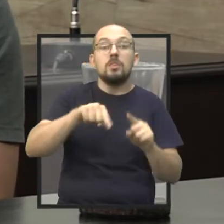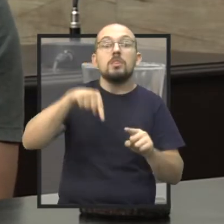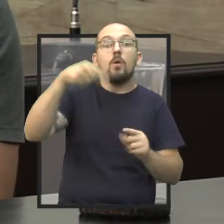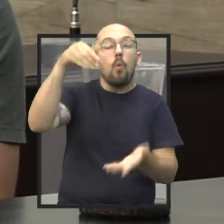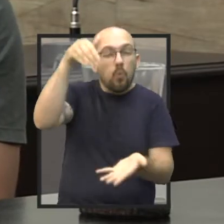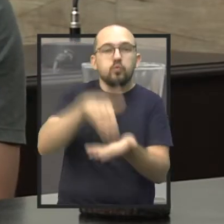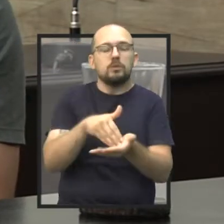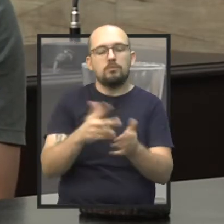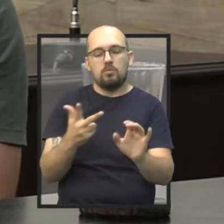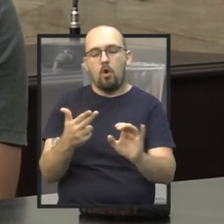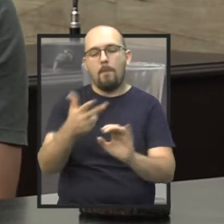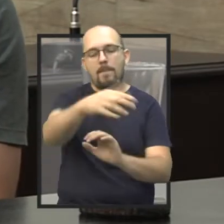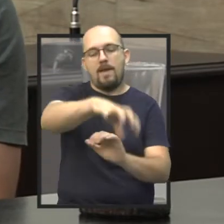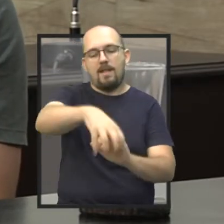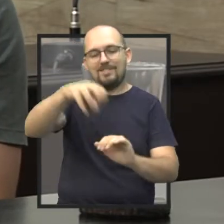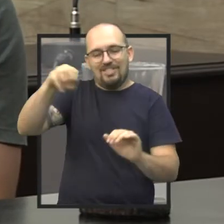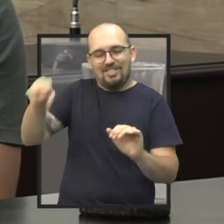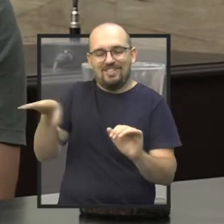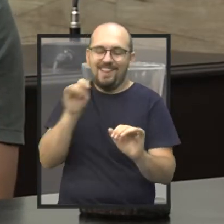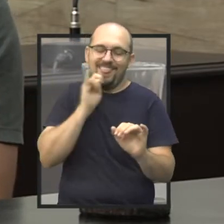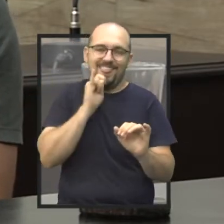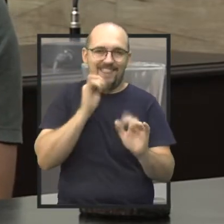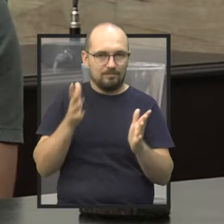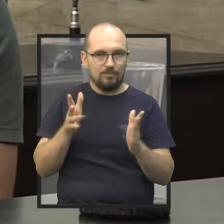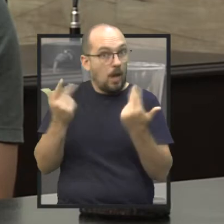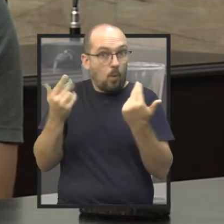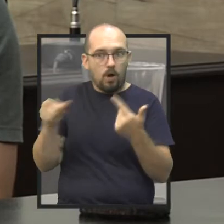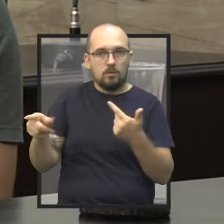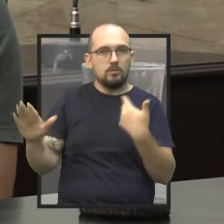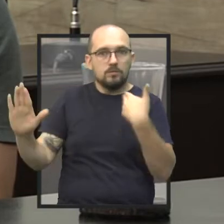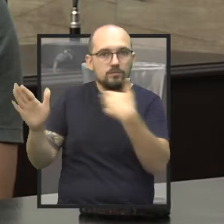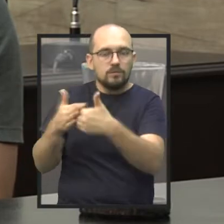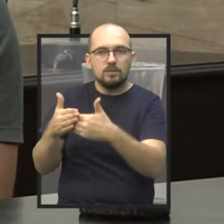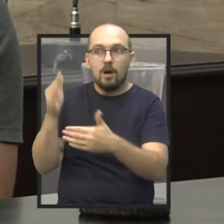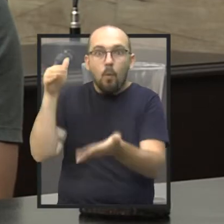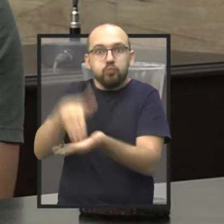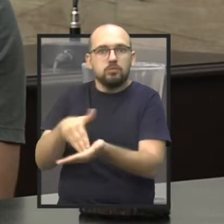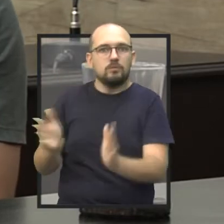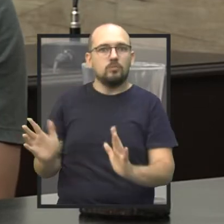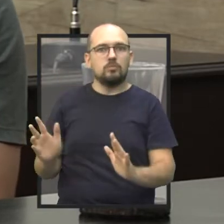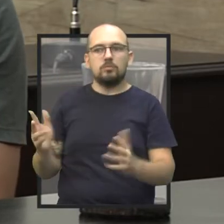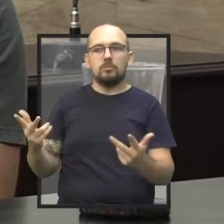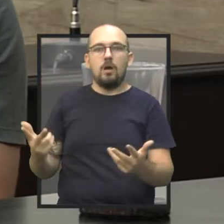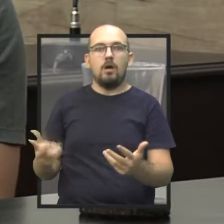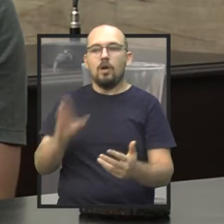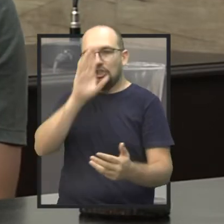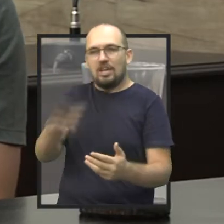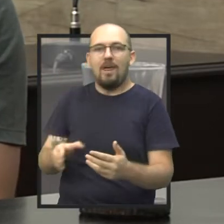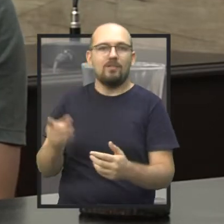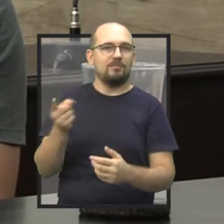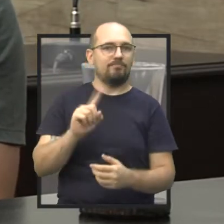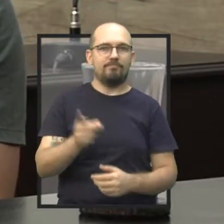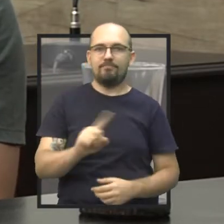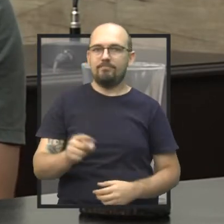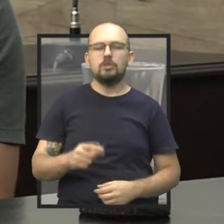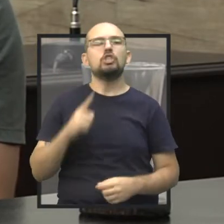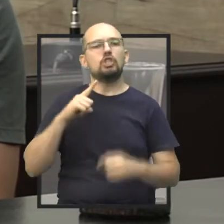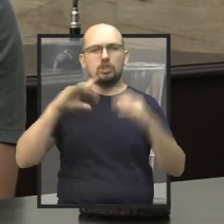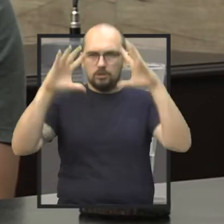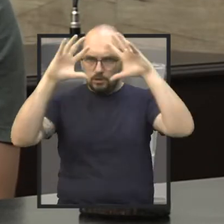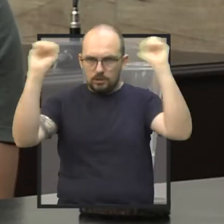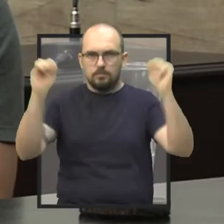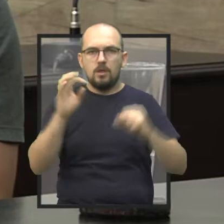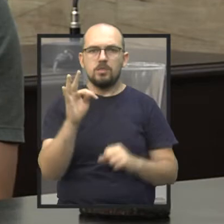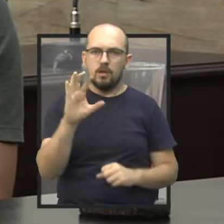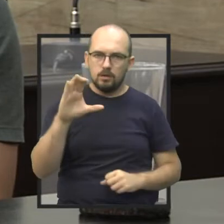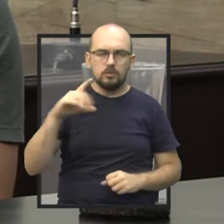E a última coisa que eu acho que a gente deveria ter feito era a extinção do IPMJ. Tinha apontamentos do Tribunal de Contas, tinha